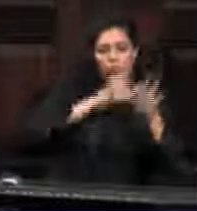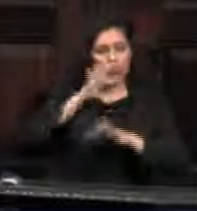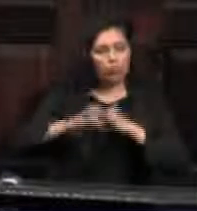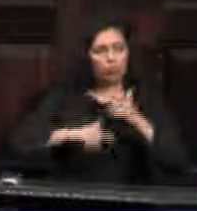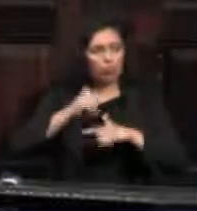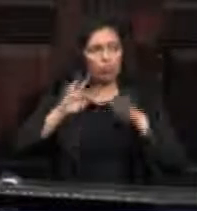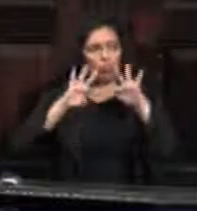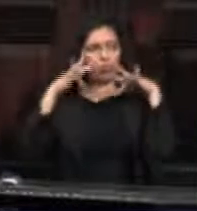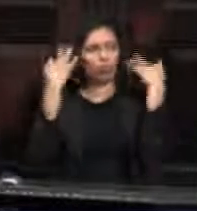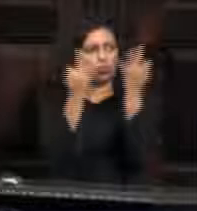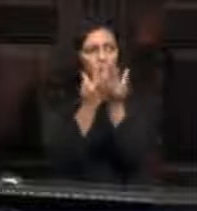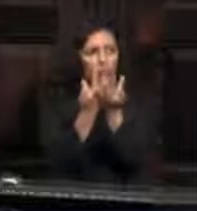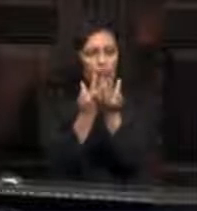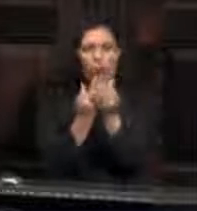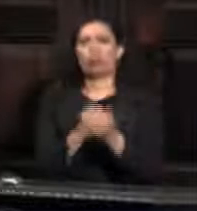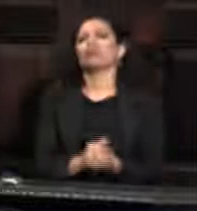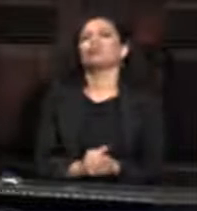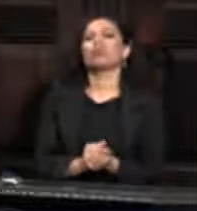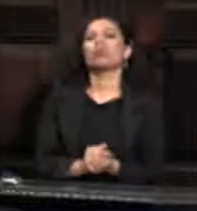uma sentença judicial.